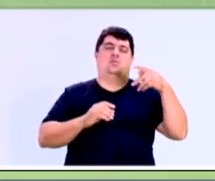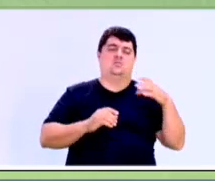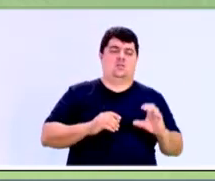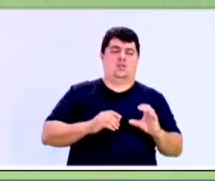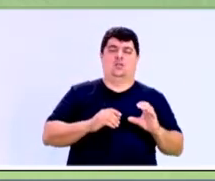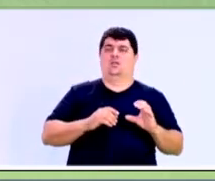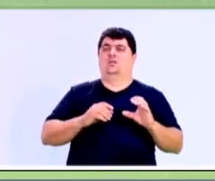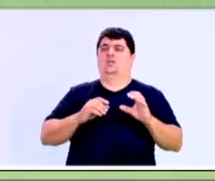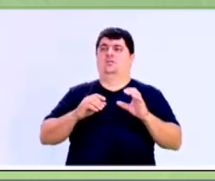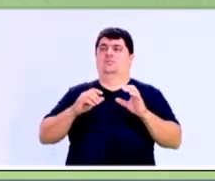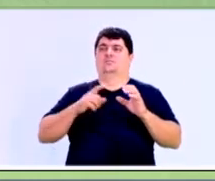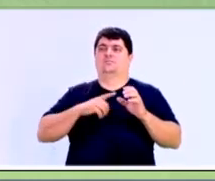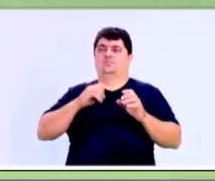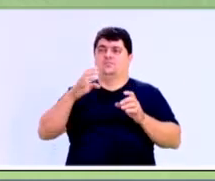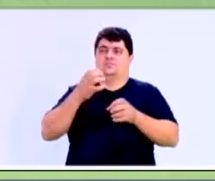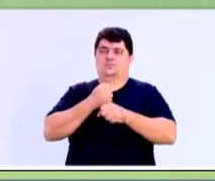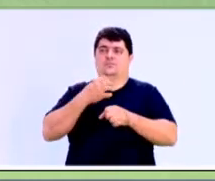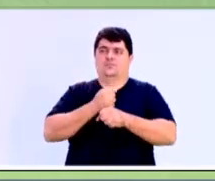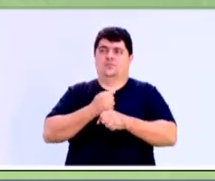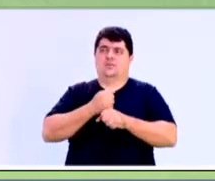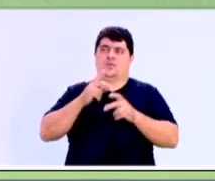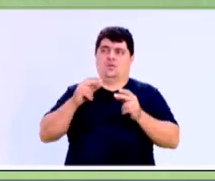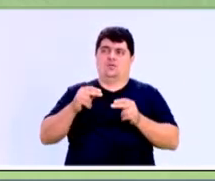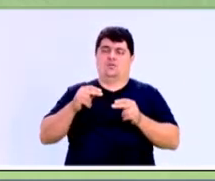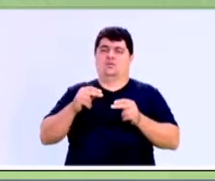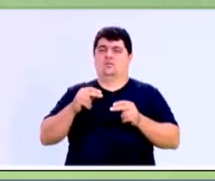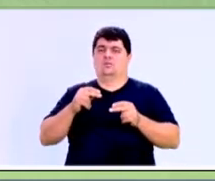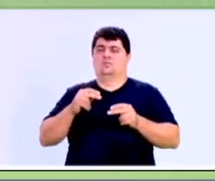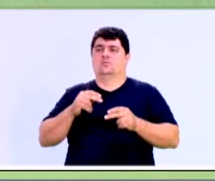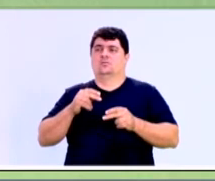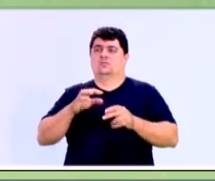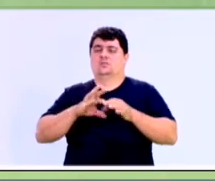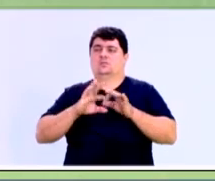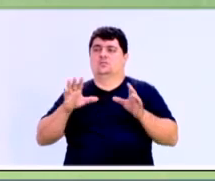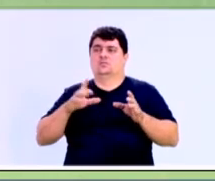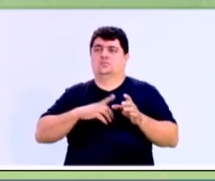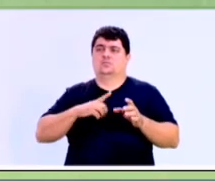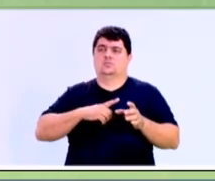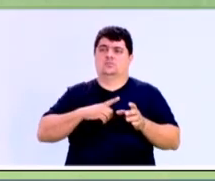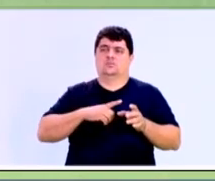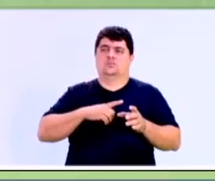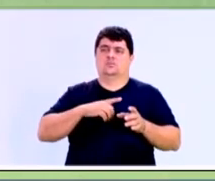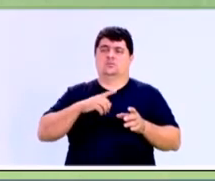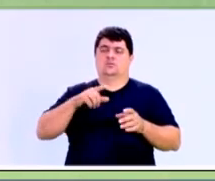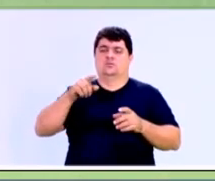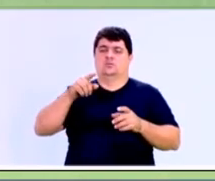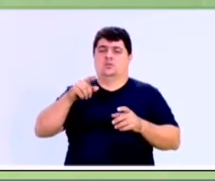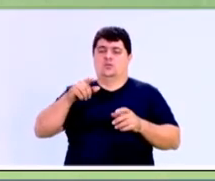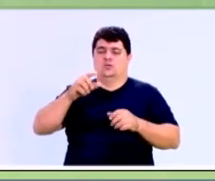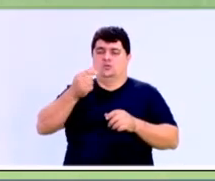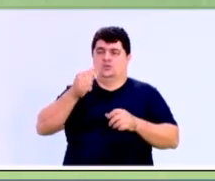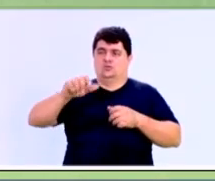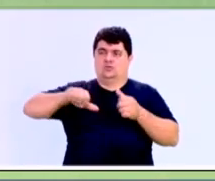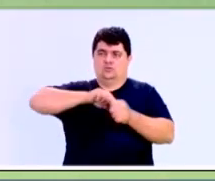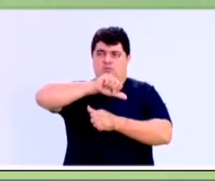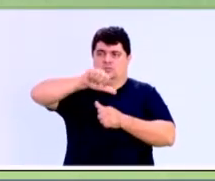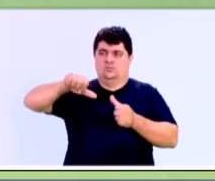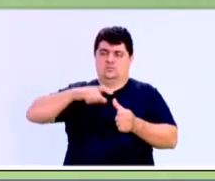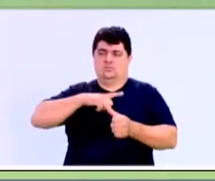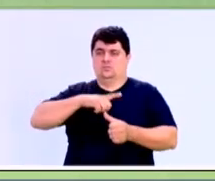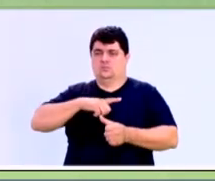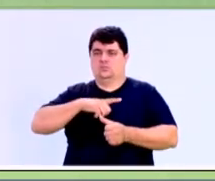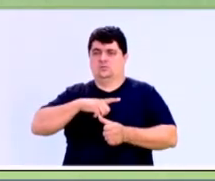fizer essa conta aqui também dá um valor, quanto que eu tenho livre. Então eu acho meu capital de giro, quanto que eu tenho girando na minha empresa, que tem